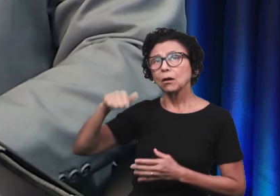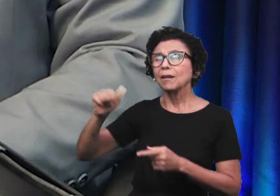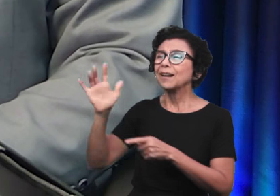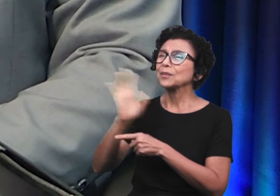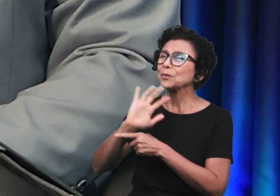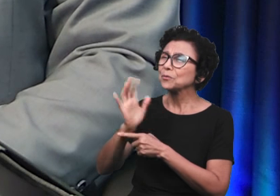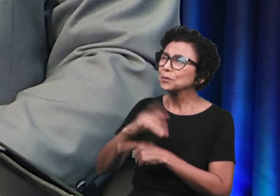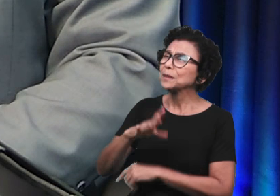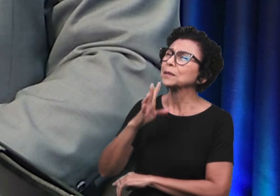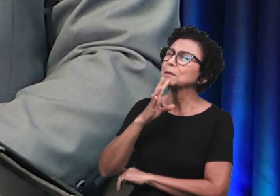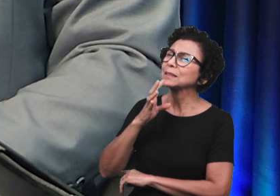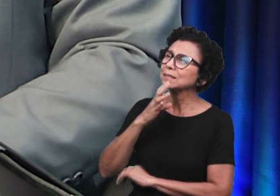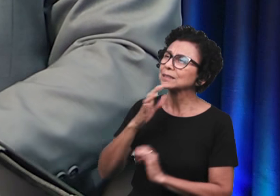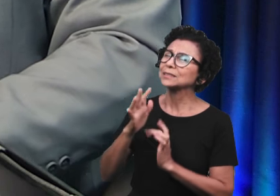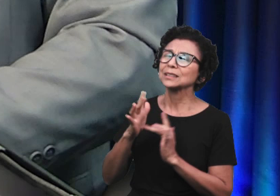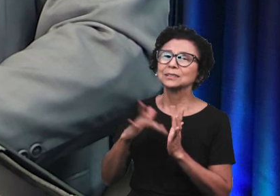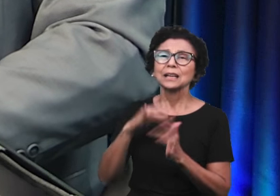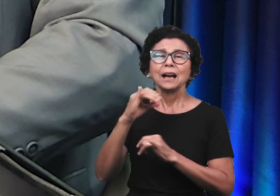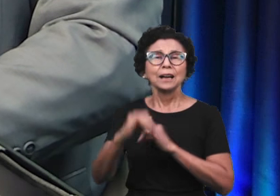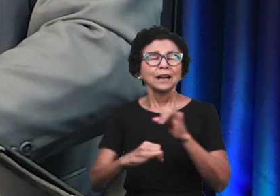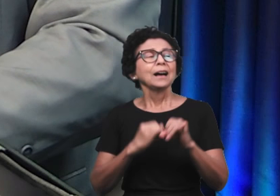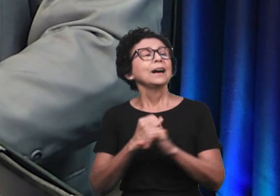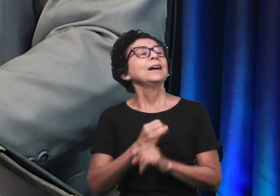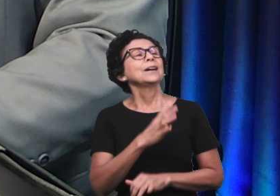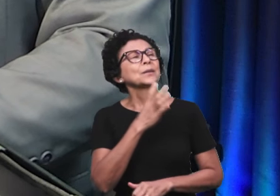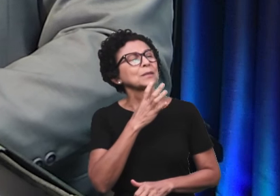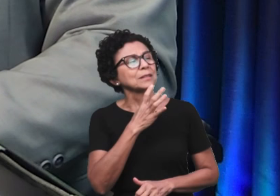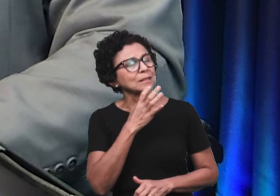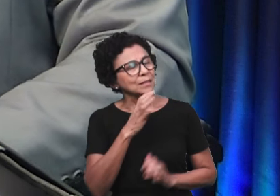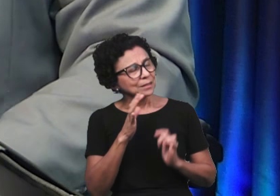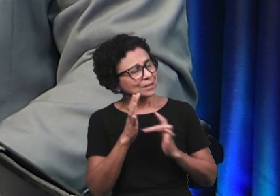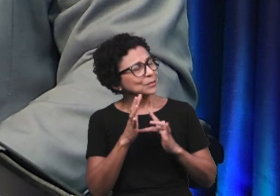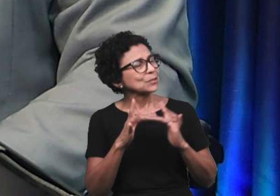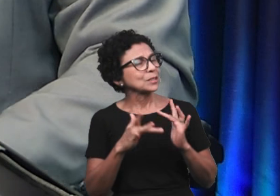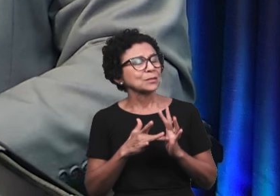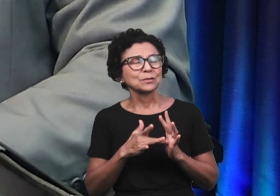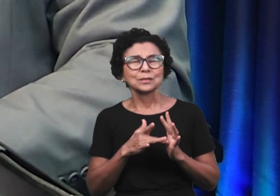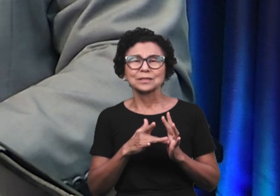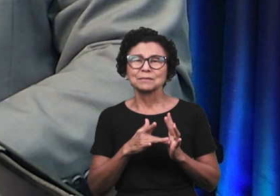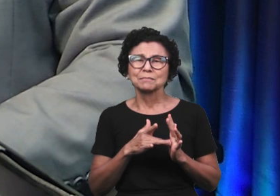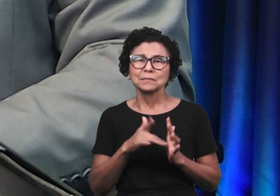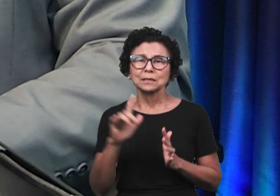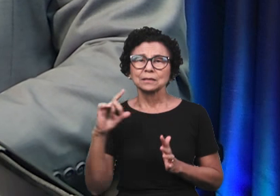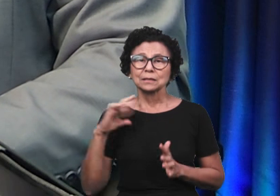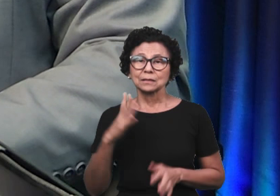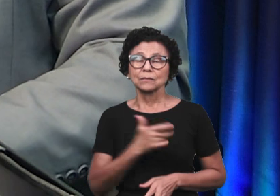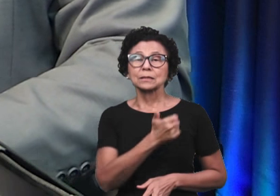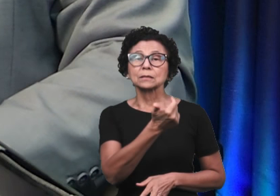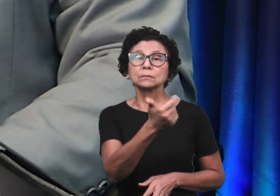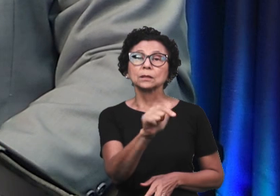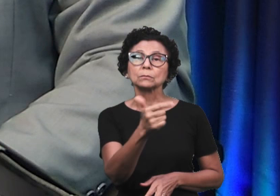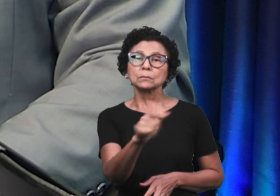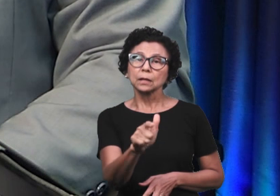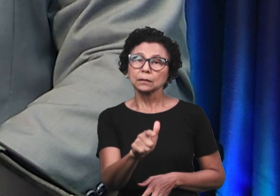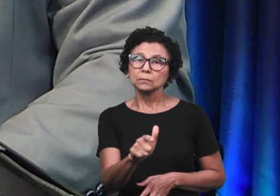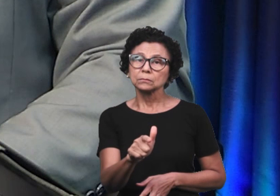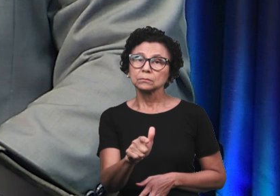da internet, né? E este Jesus não salva. O Jesus que salva é o Jesus